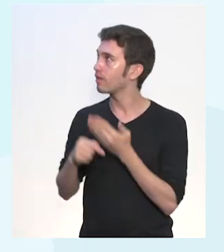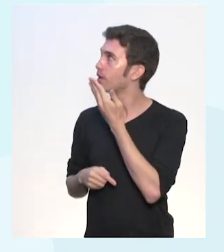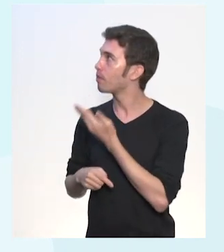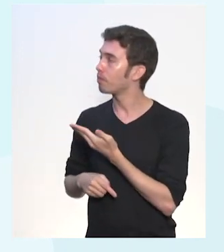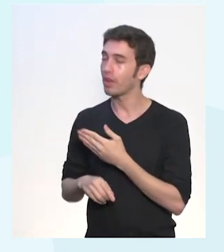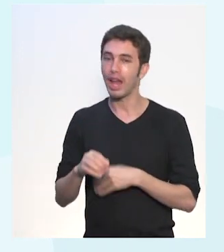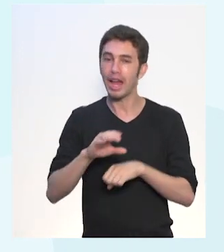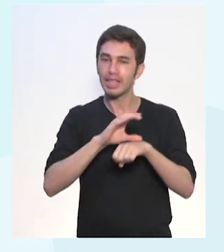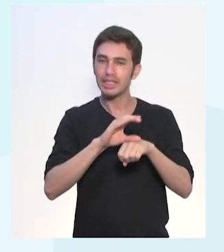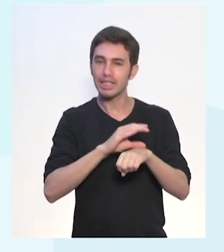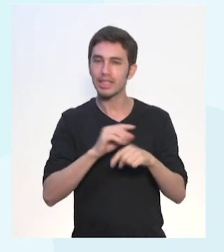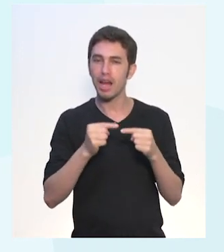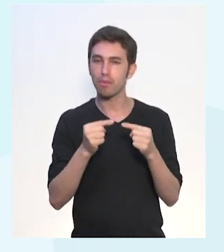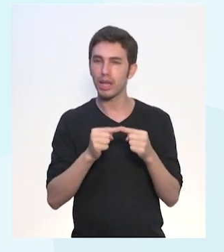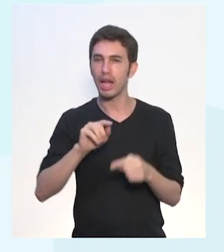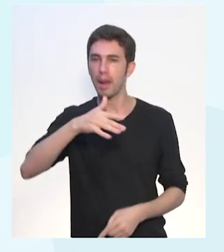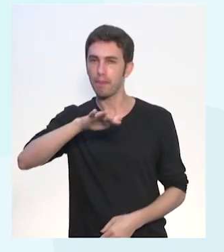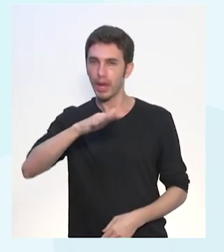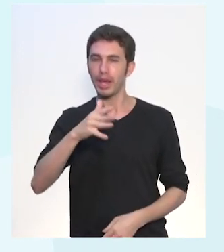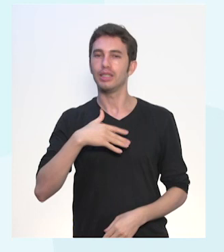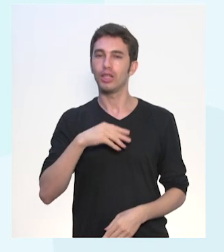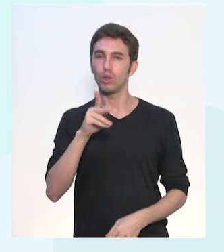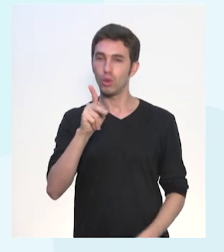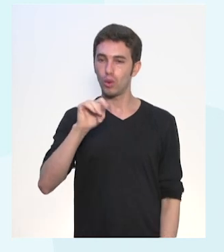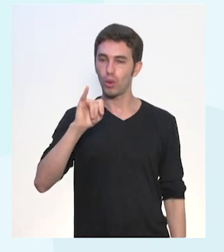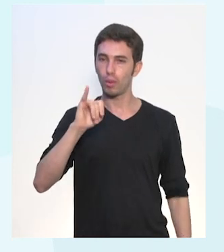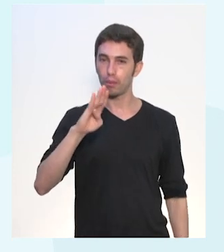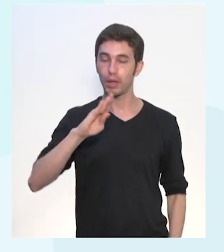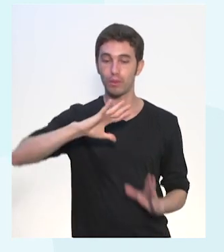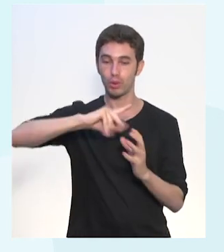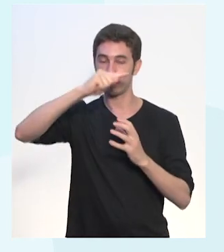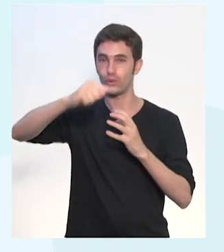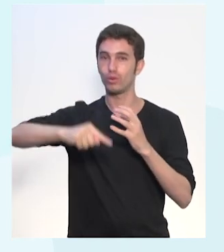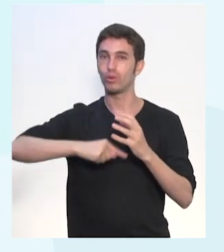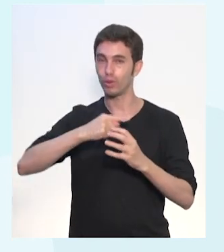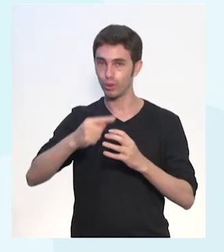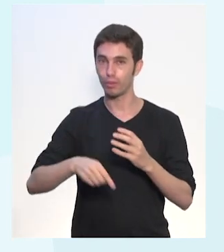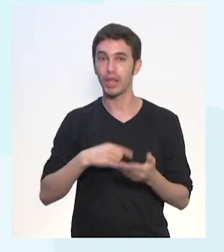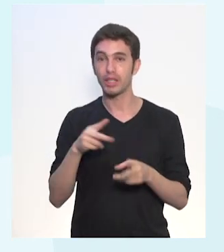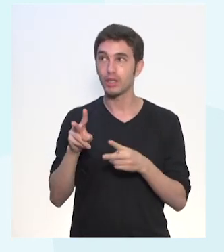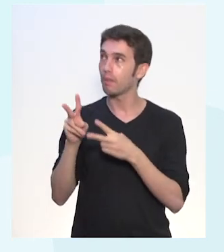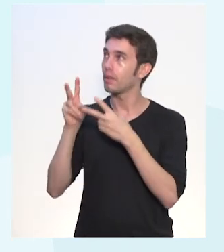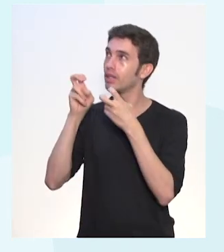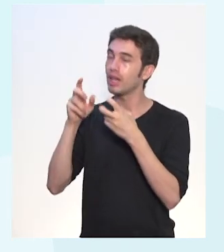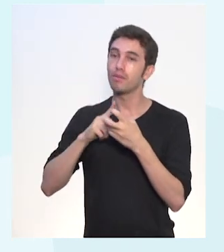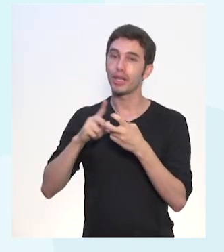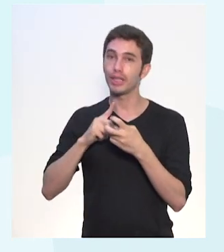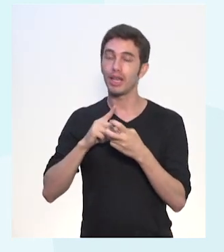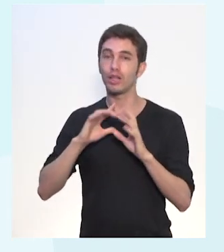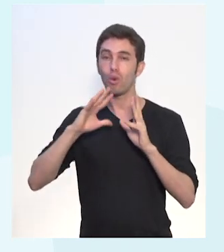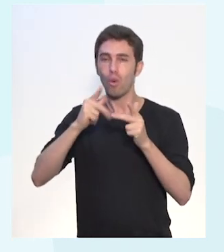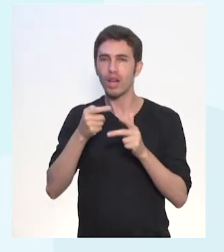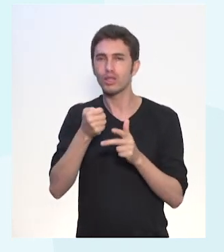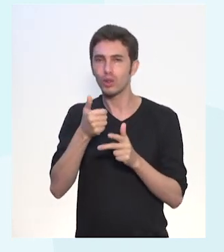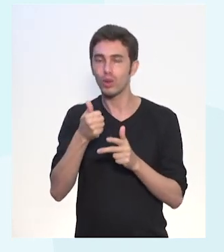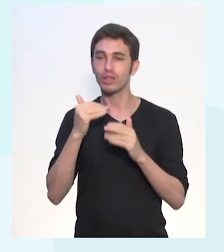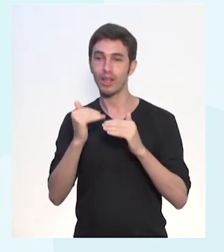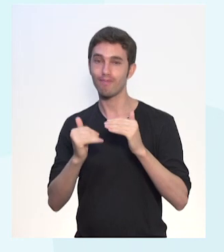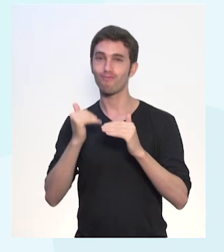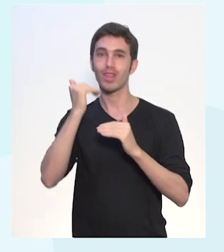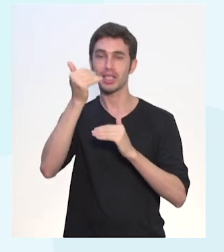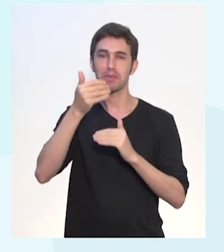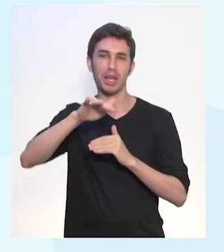a média do PIB mundial, tá certo? E a gente vê que boa parte das regiões estão acima da média,